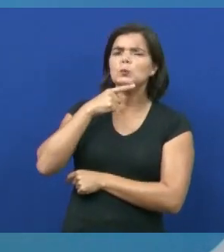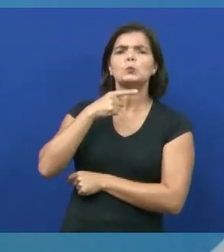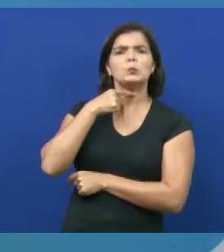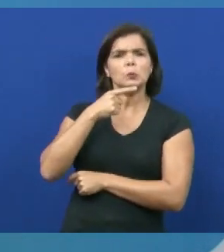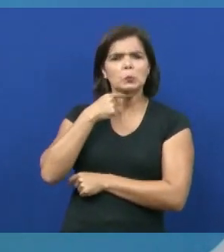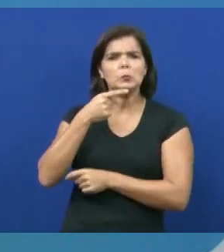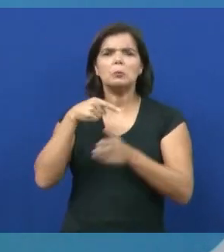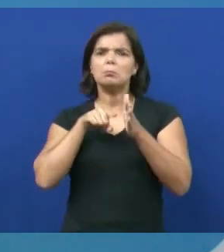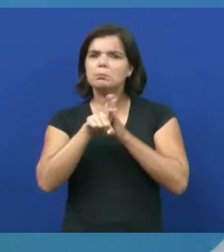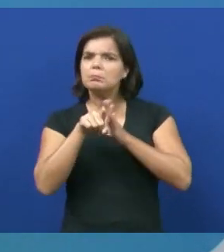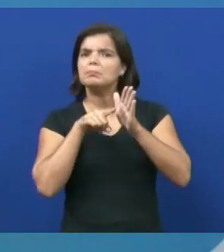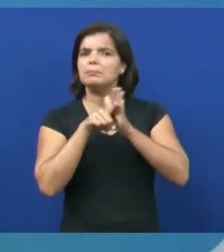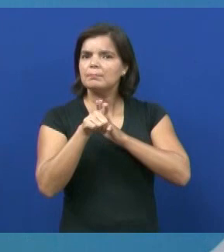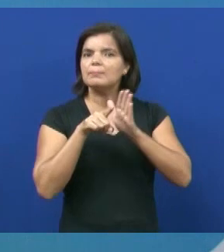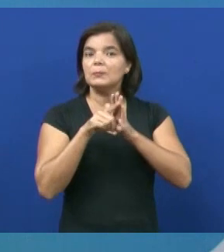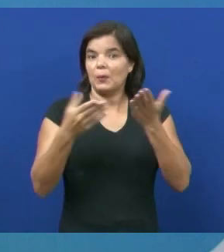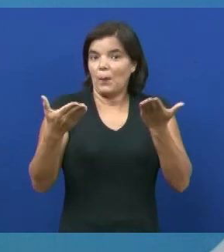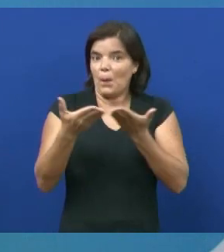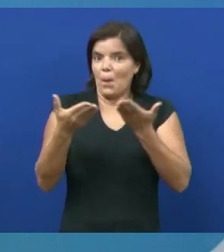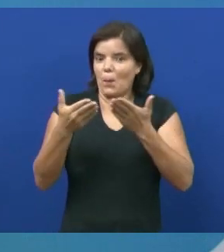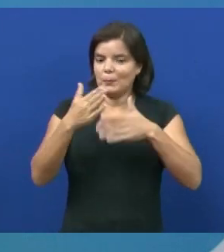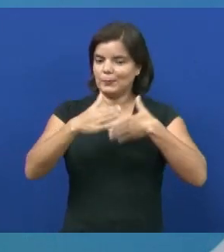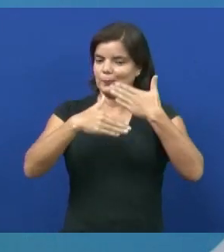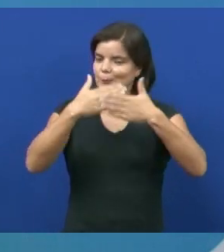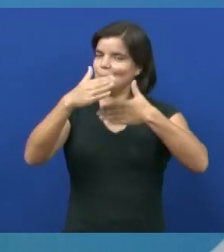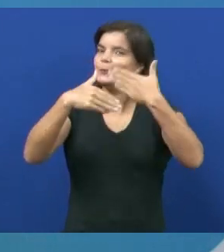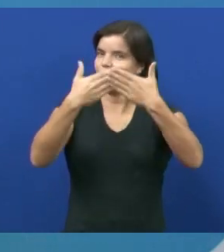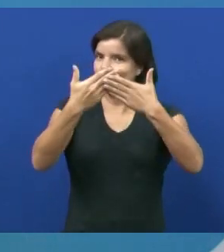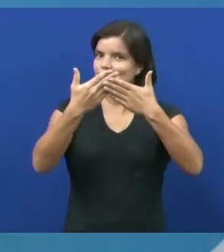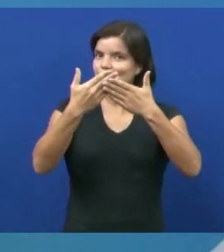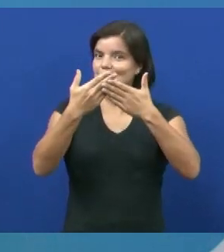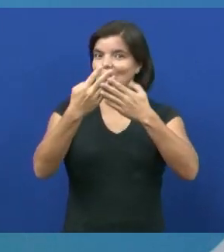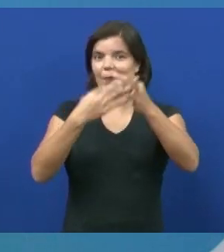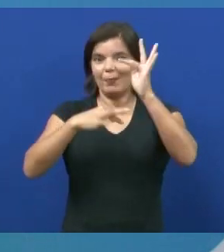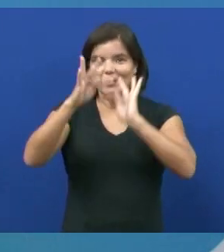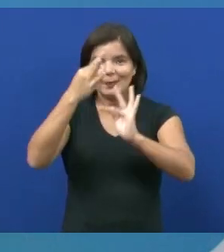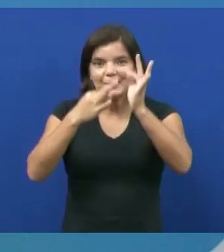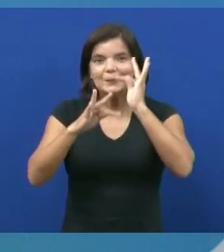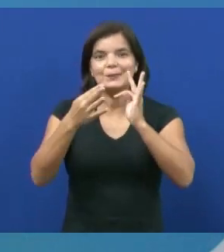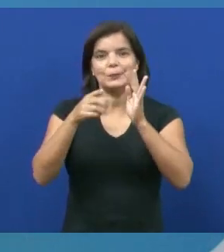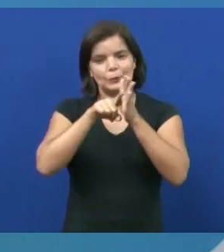esse questionamento. Hoje, com o avanço da ciência, nós sabemos que,